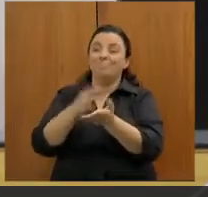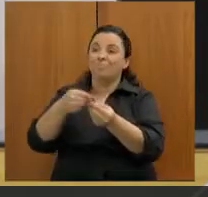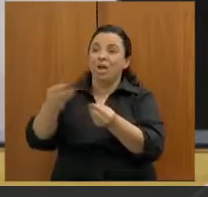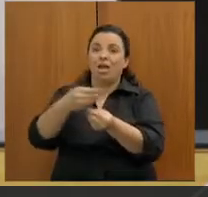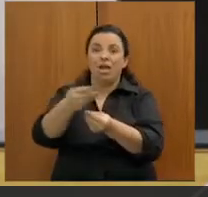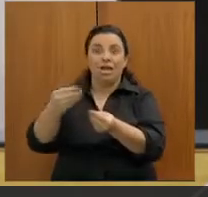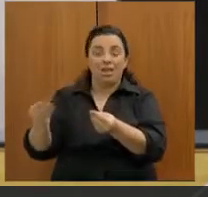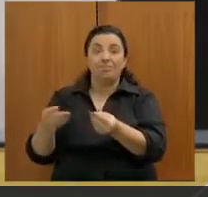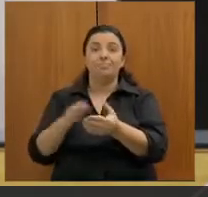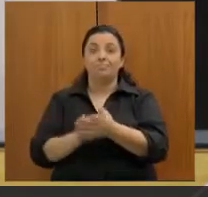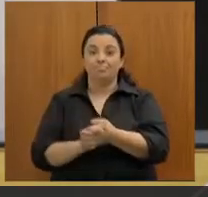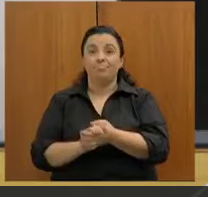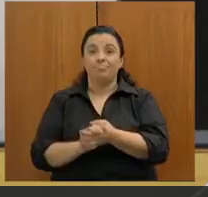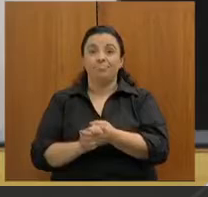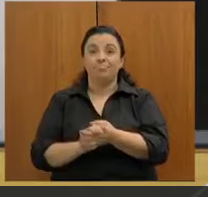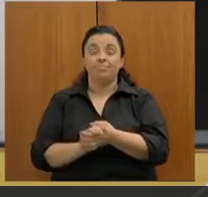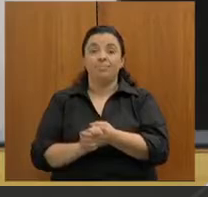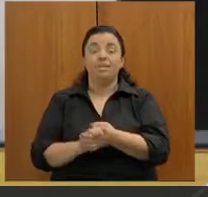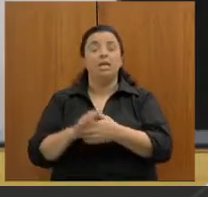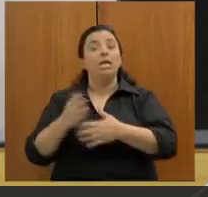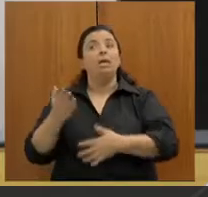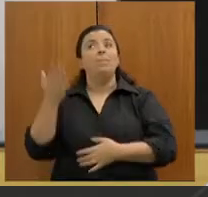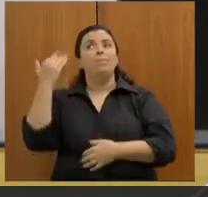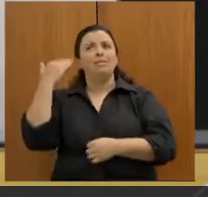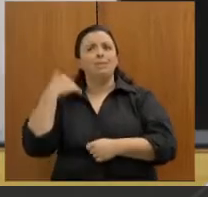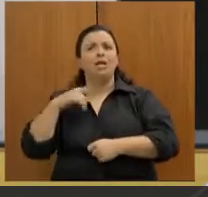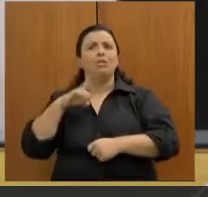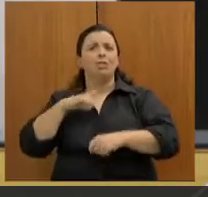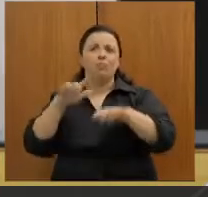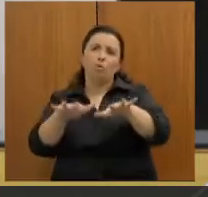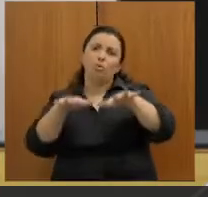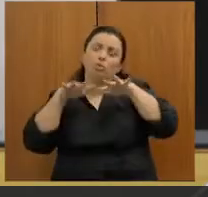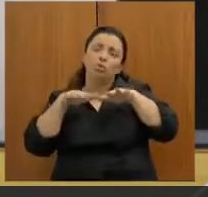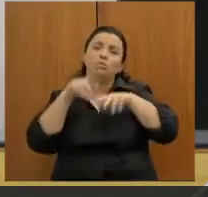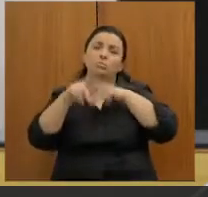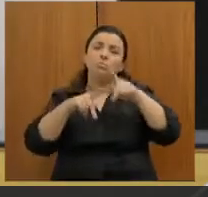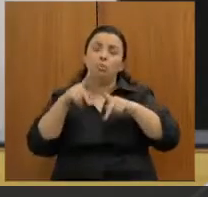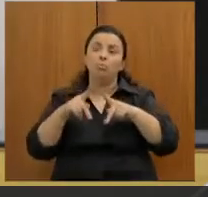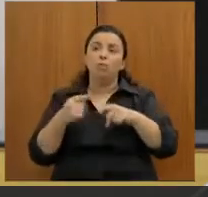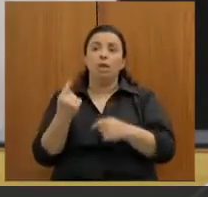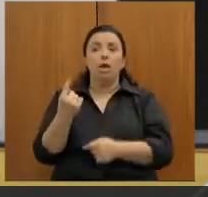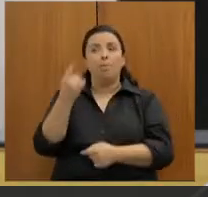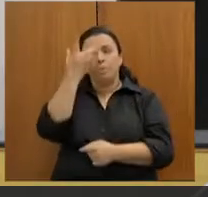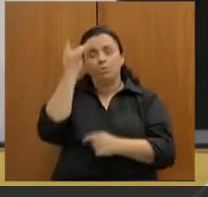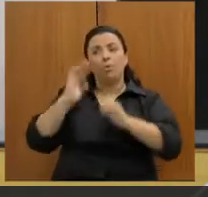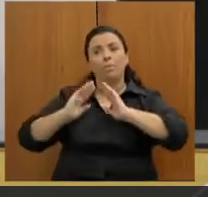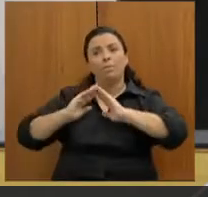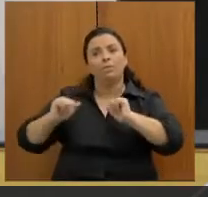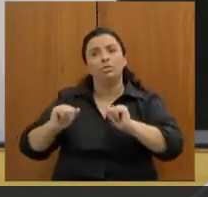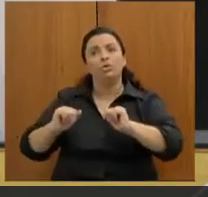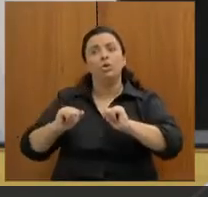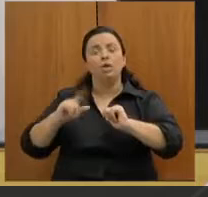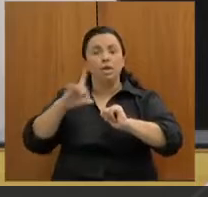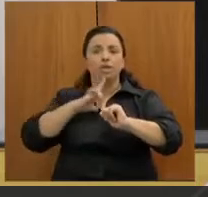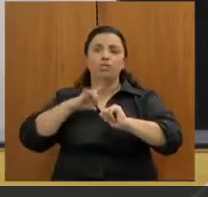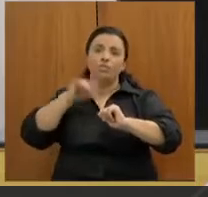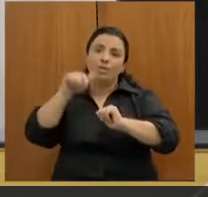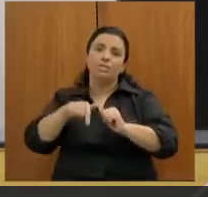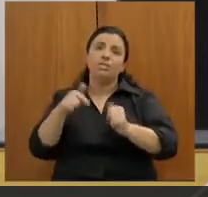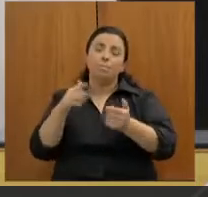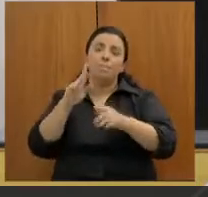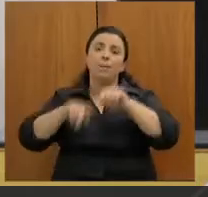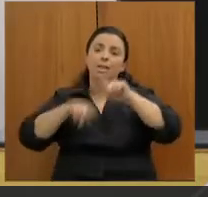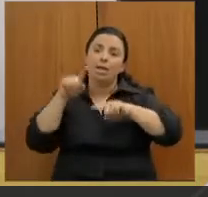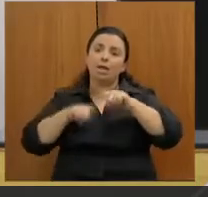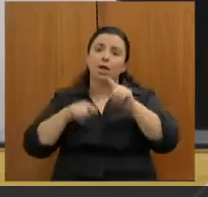feito nenhuma das nossas audiências públicas no primeiro semestre que a gente pudesse trabalhar esse material impresso